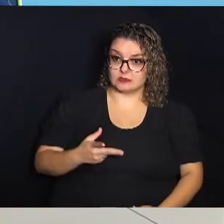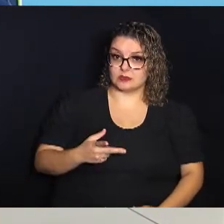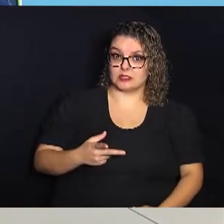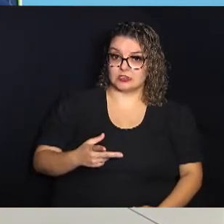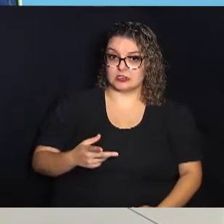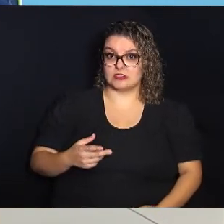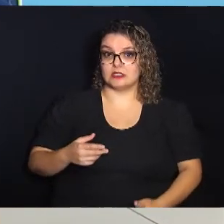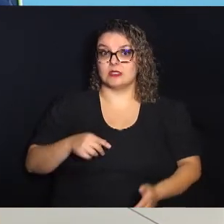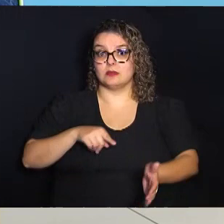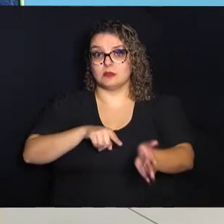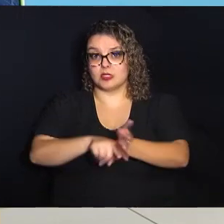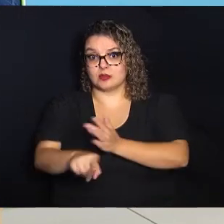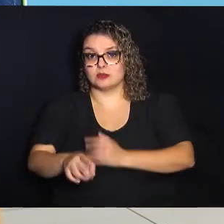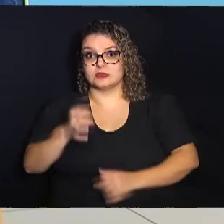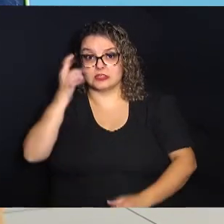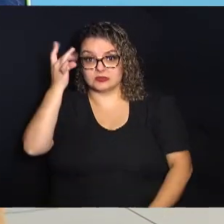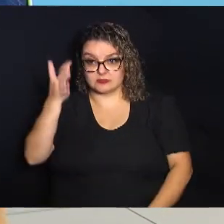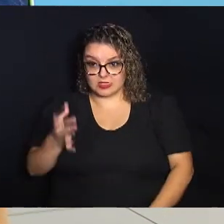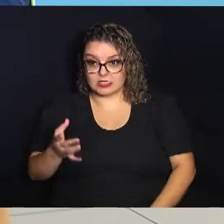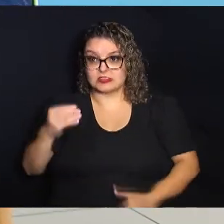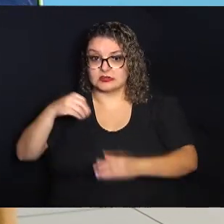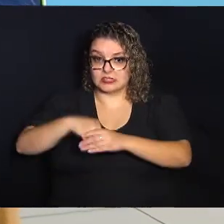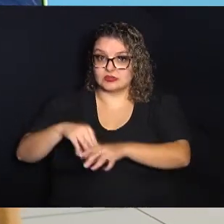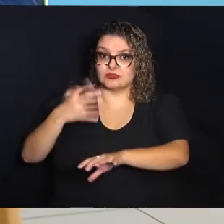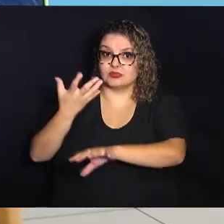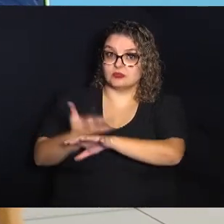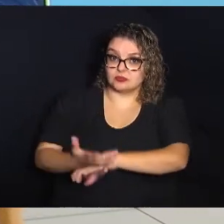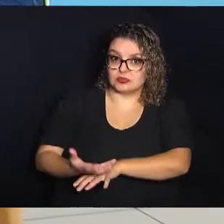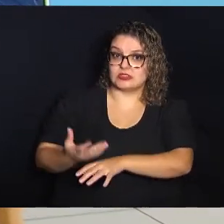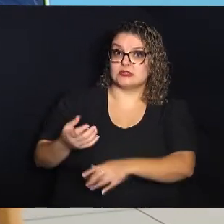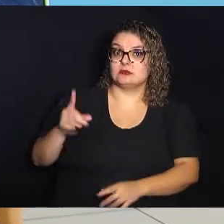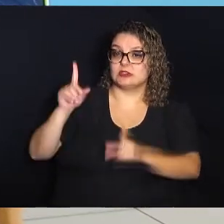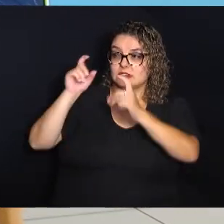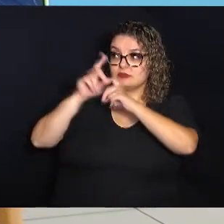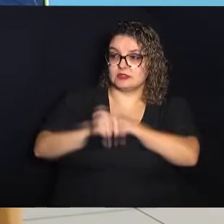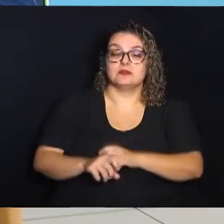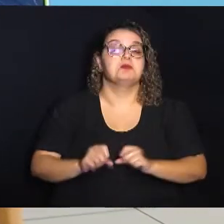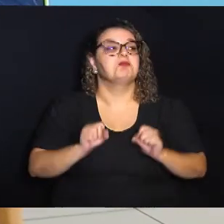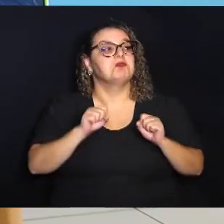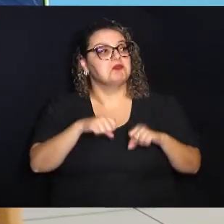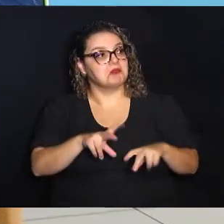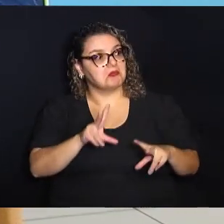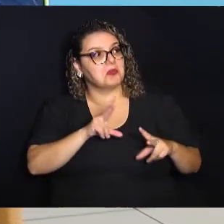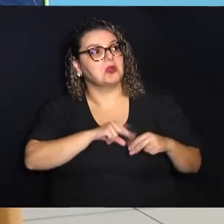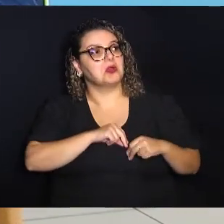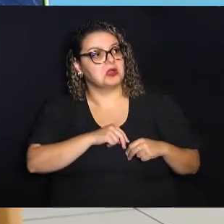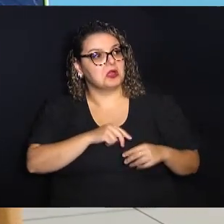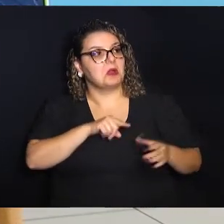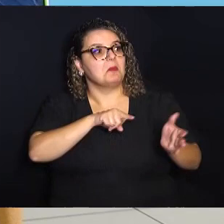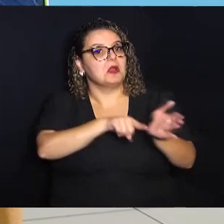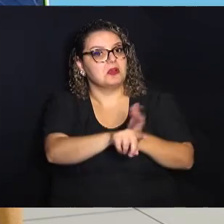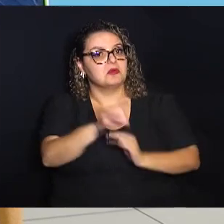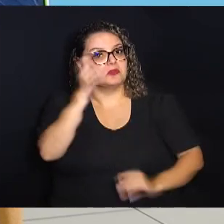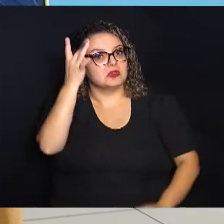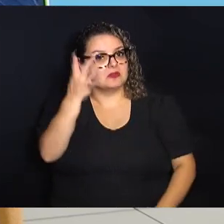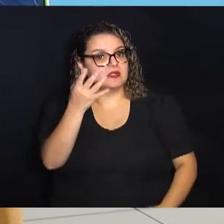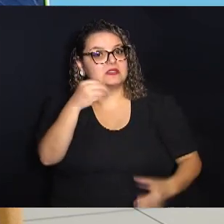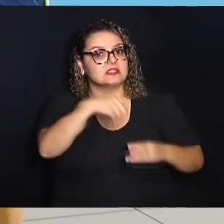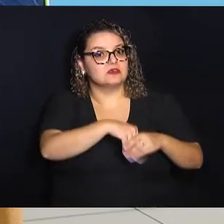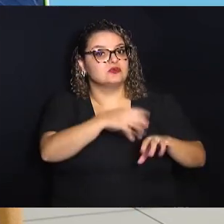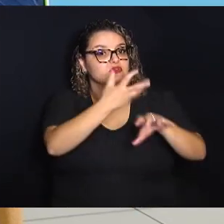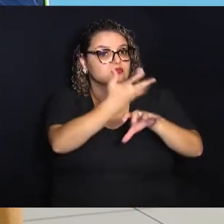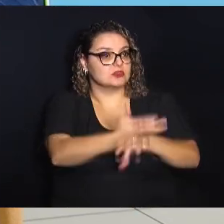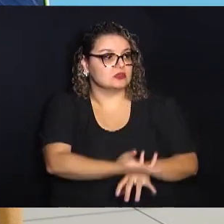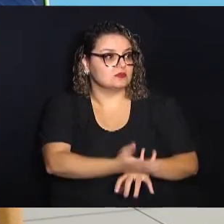difícil. Olha isso, que interessante, hein? Questões fáceis dentro de uma disciplina difícil. Exato. Porque se você não